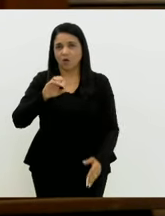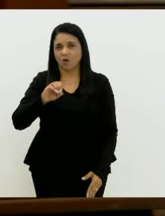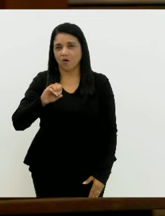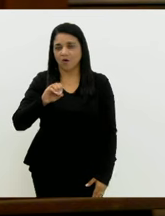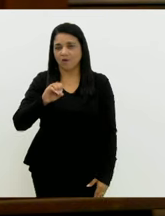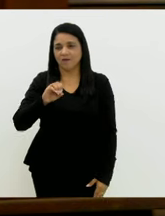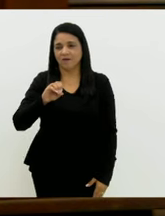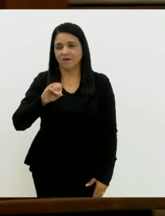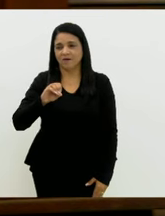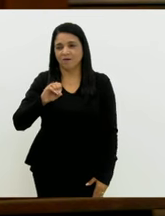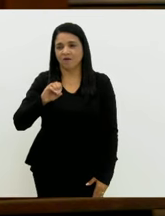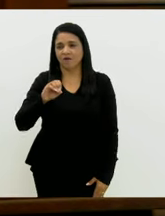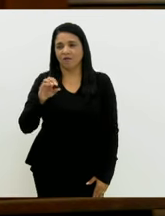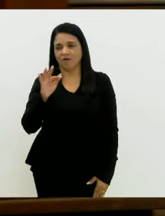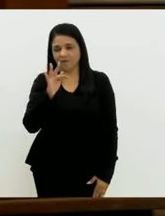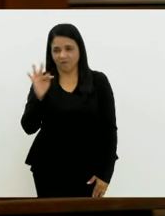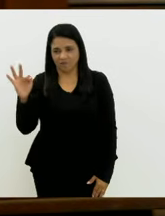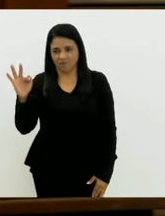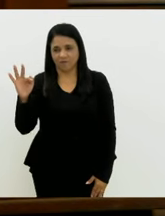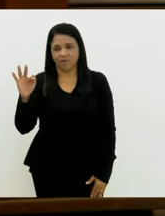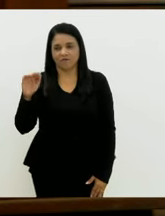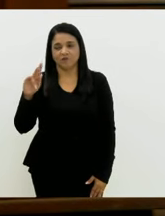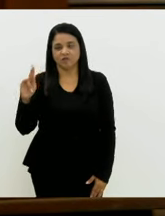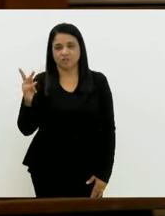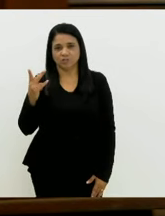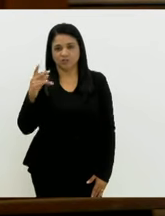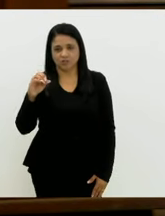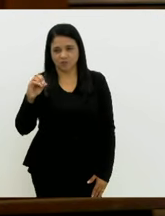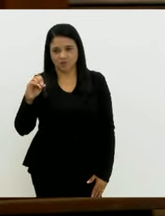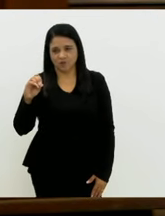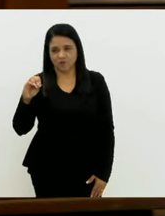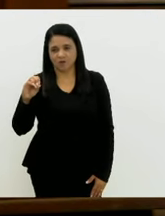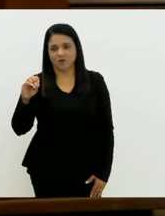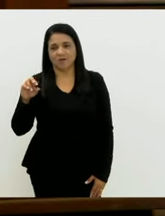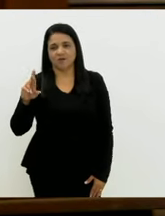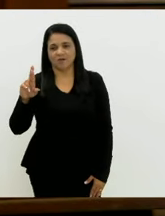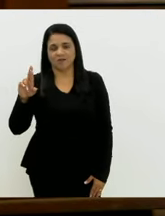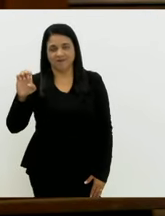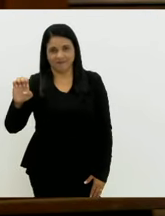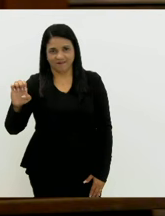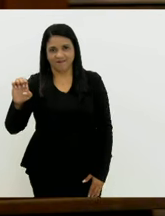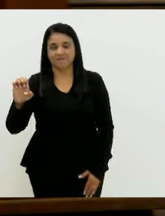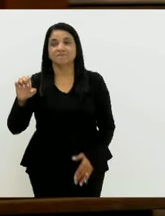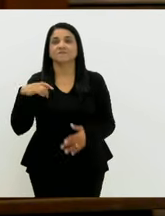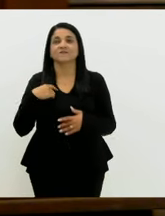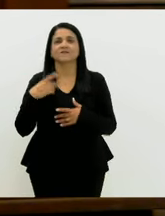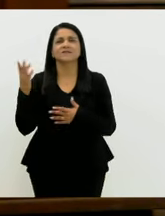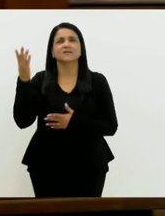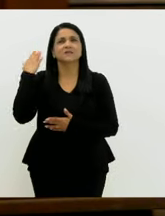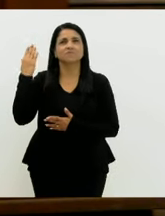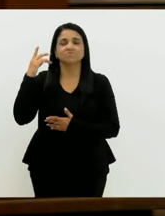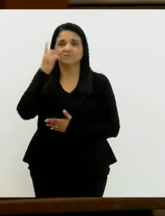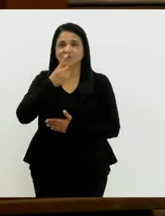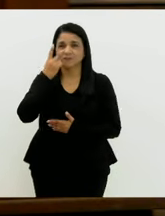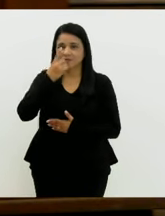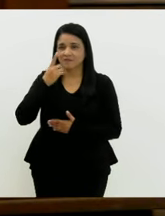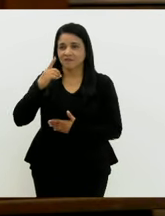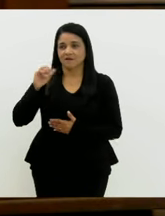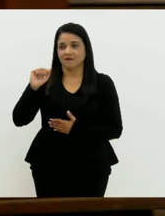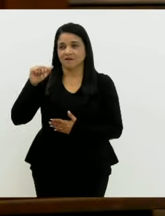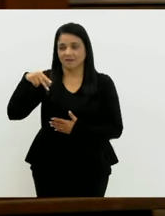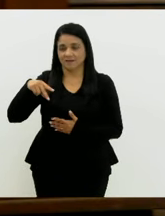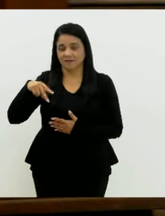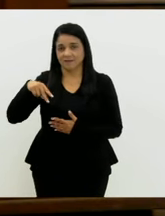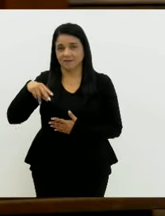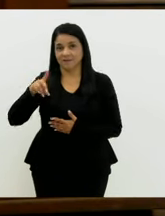a presidência naquela ocasião, Marcelo Dino, do ex-deputado André Siciliano, então